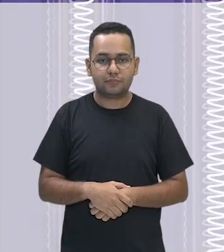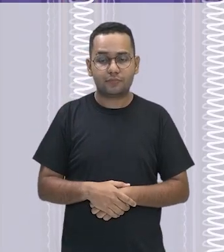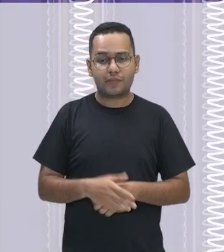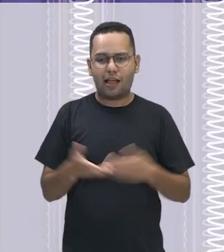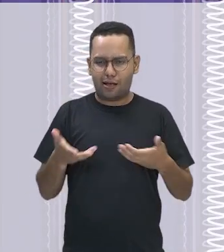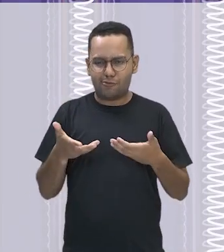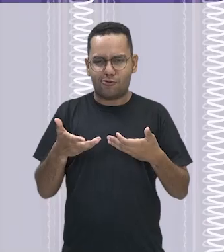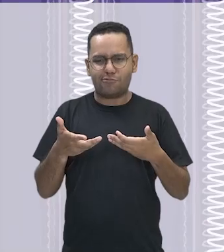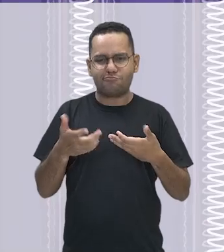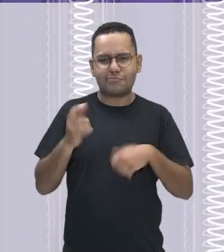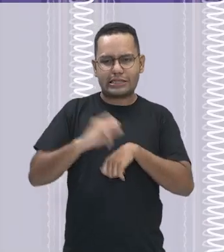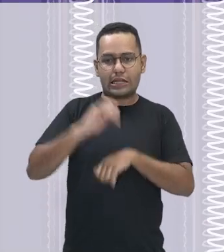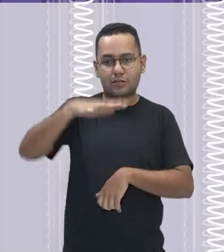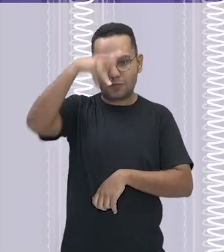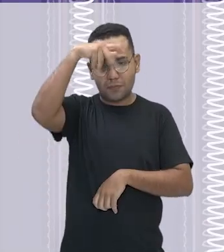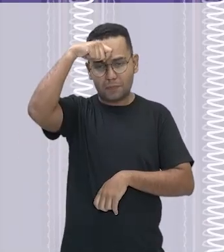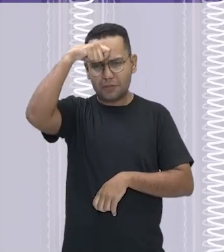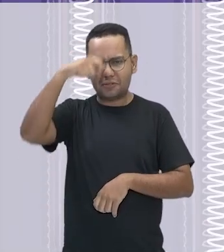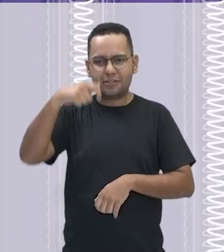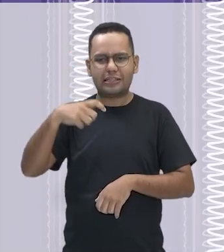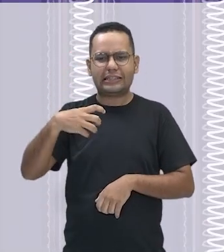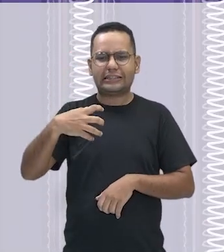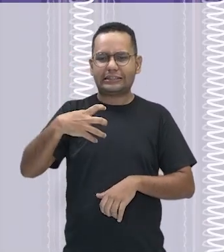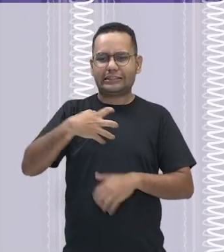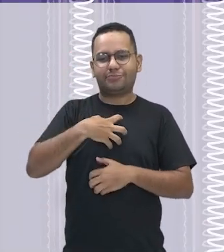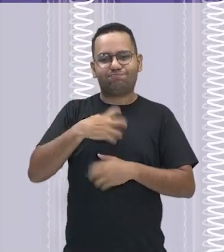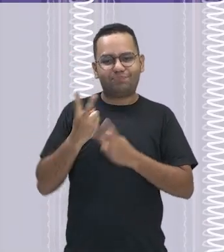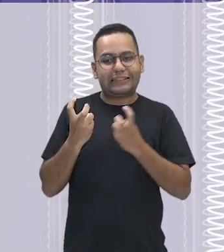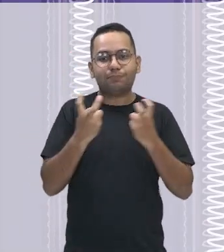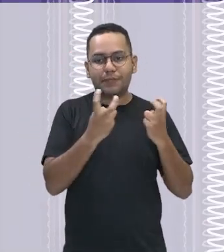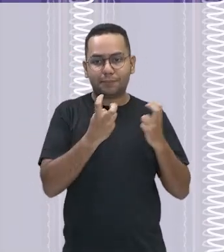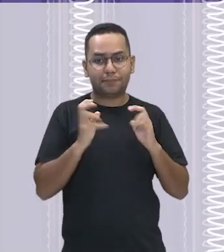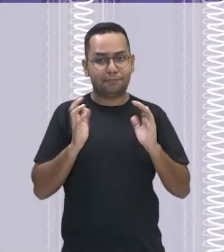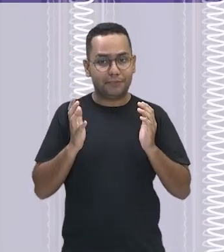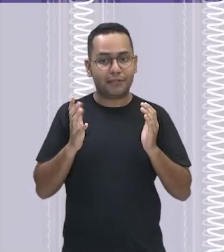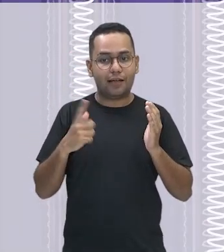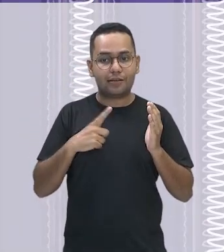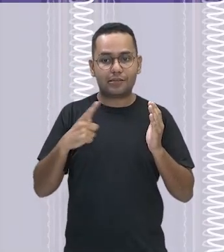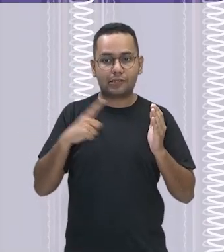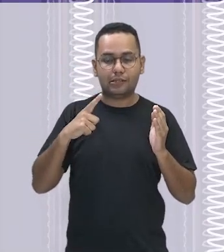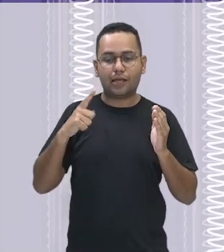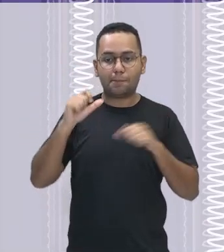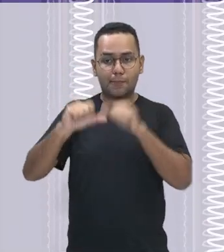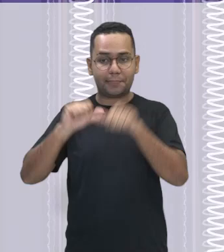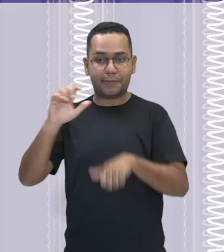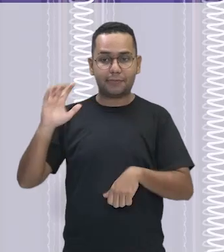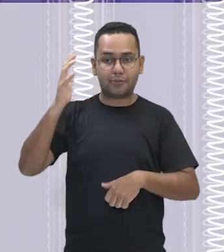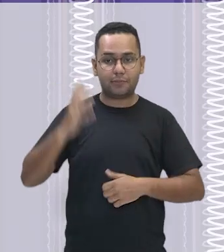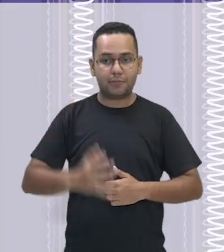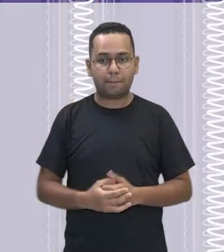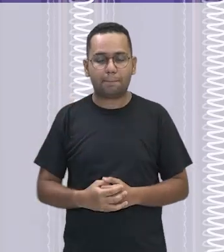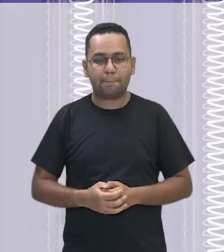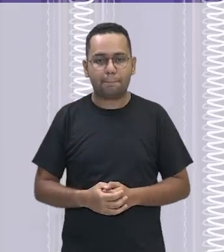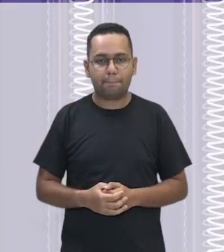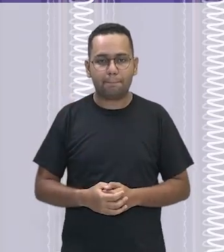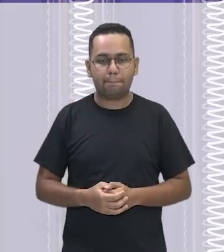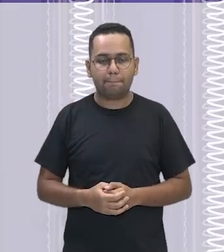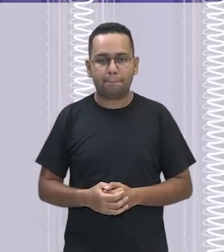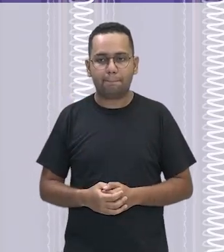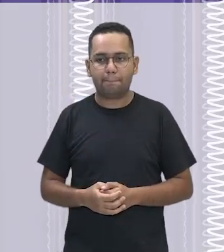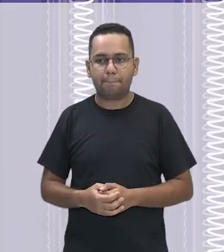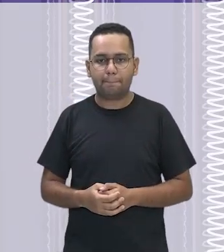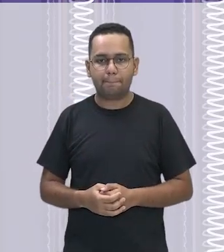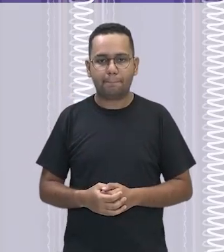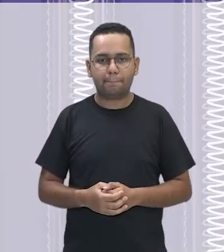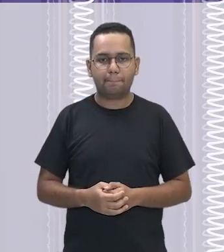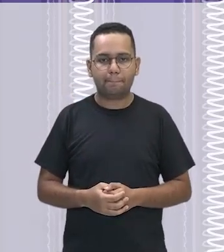bem pesada os efeitos da questão do clima, né? E aí, que para finalizar, eu quero te convidar para